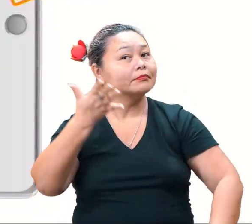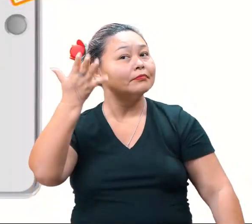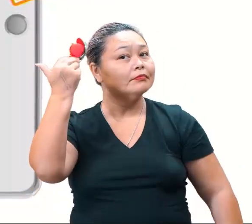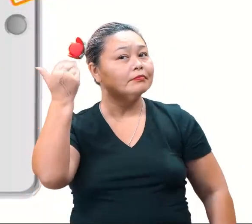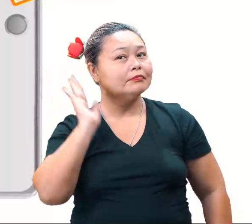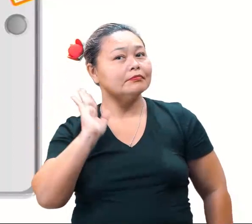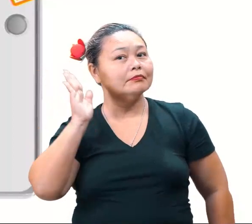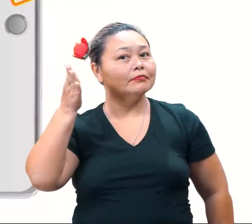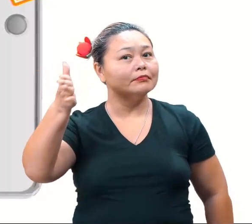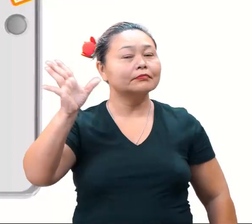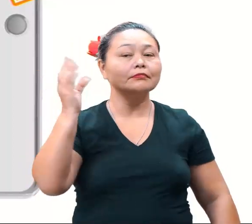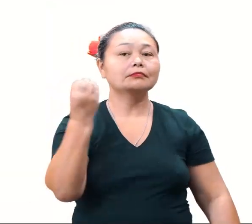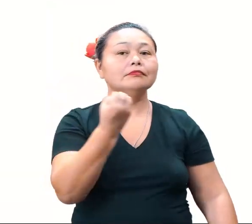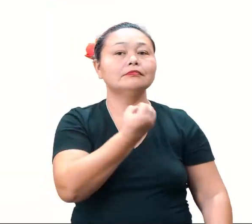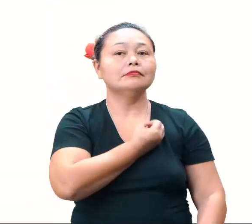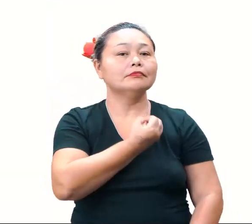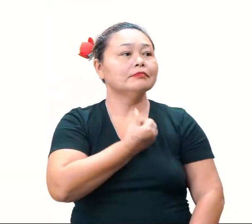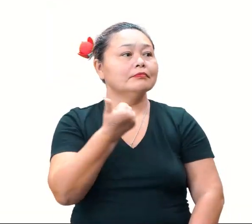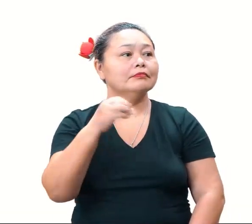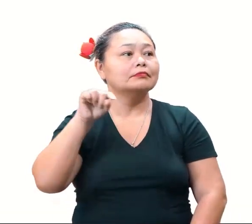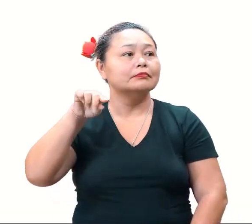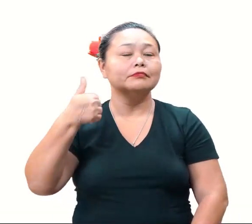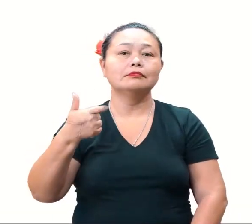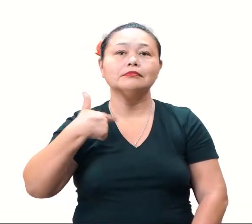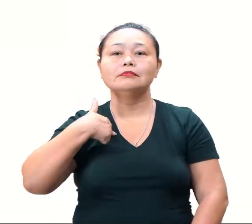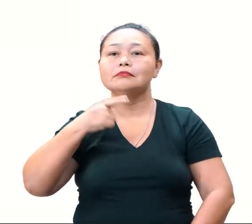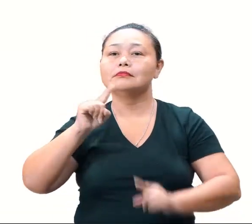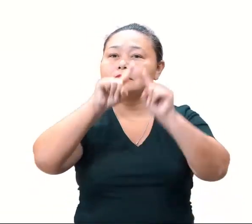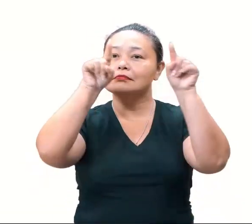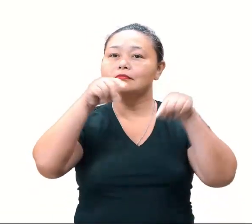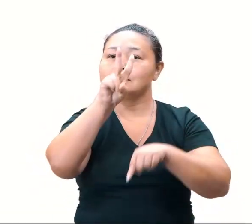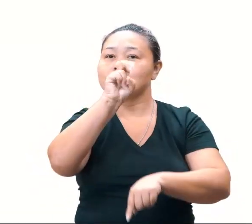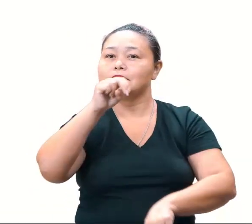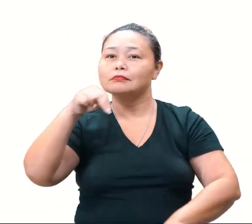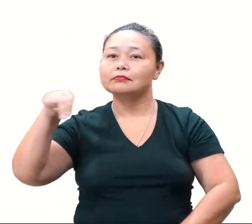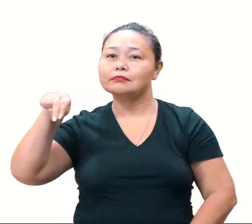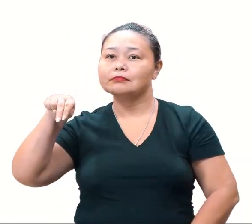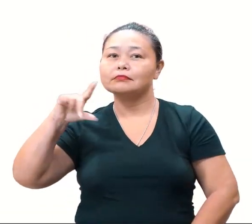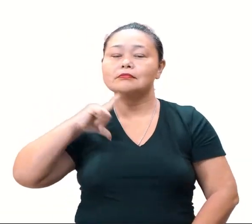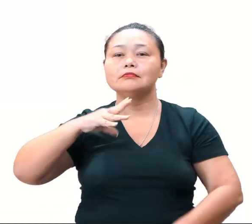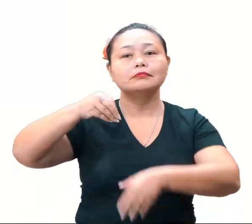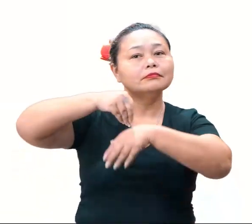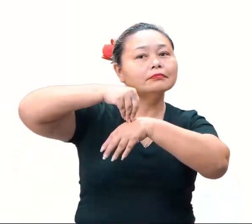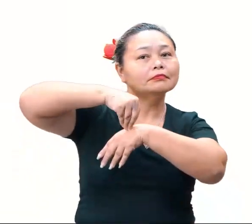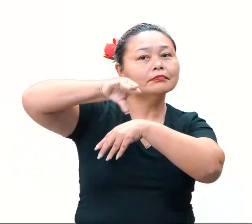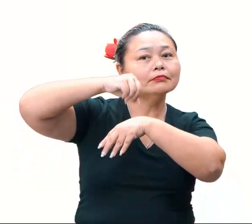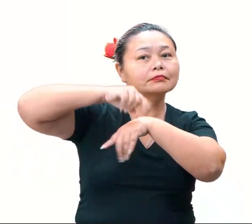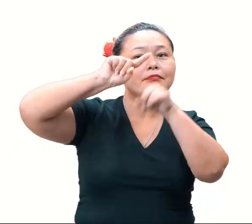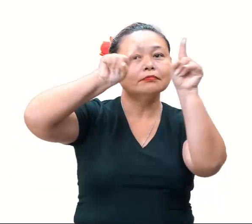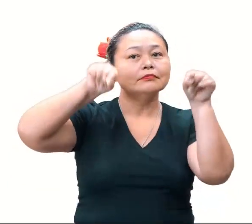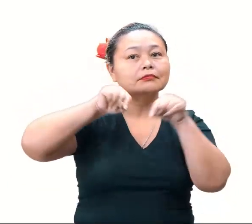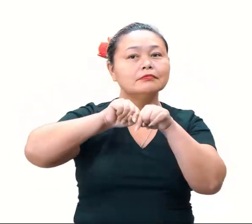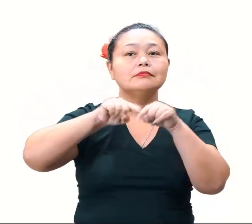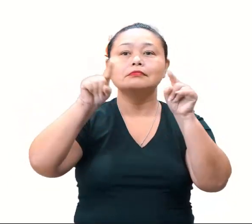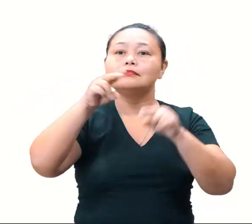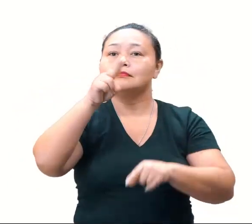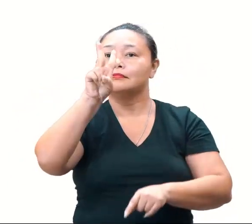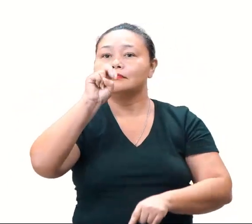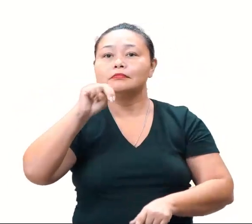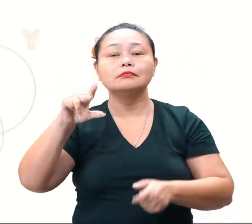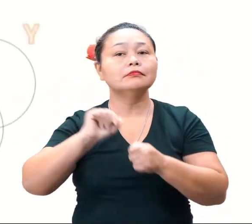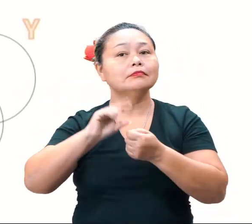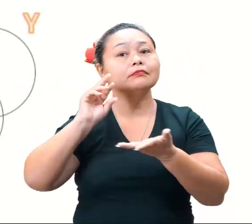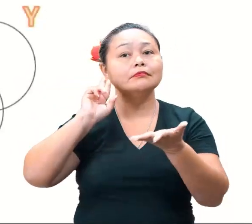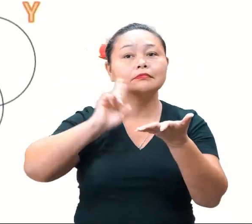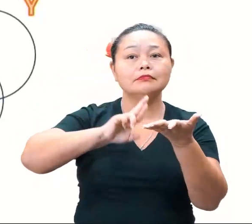aula 10.1, onde a gente foi para o diagrama de Venn. Vamos lembrar. Dicas sobre o diagrama de Venn. Para resolver um diagrama de